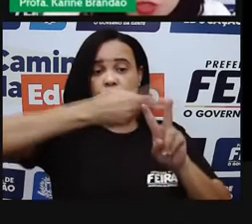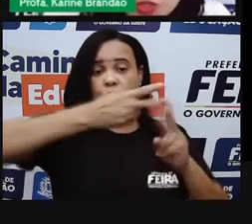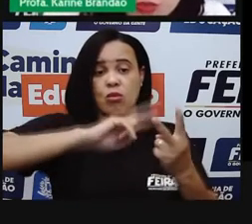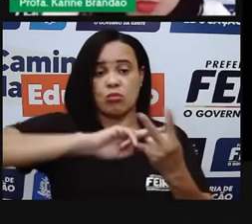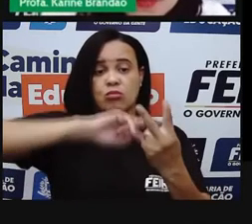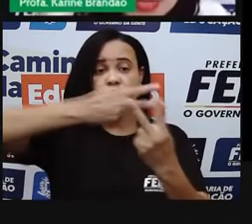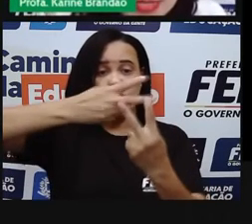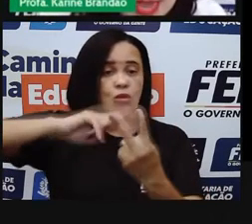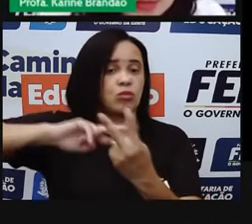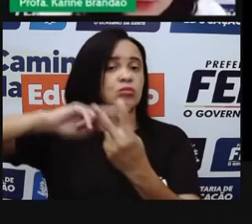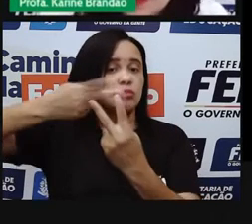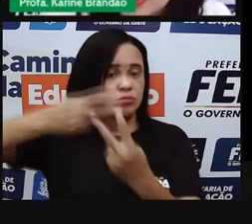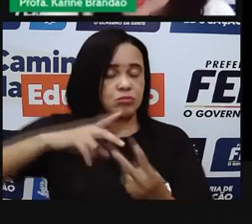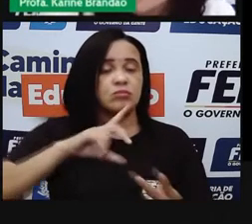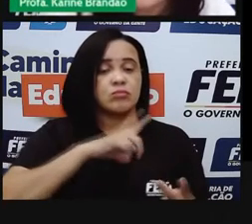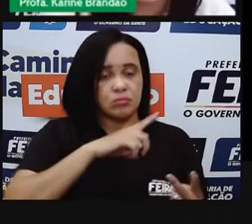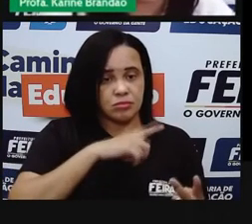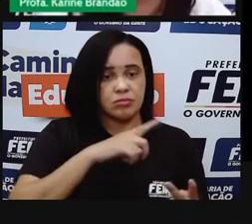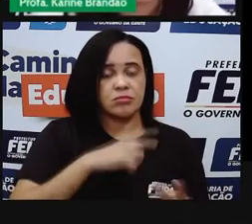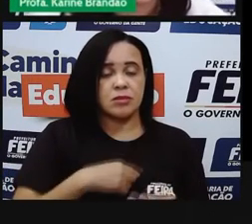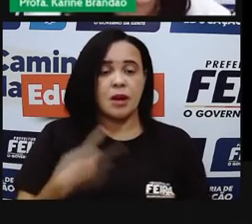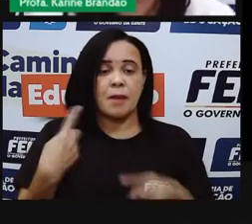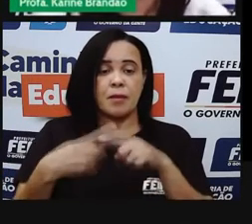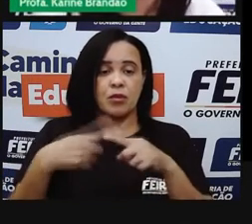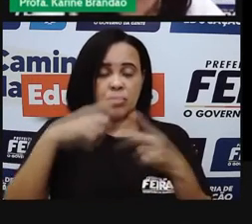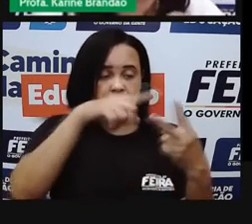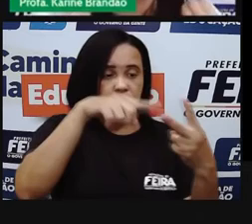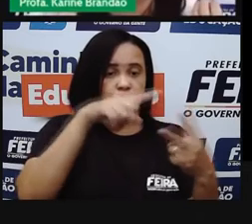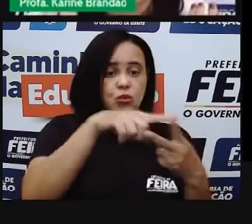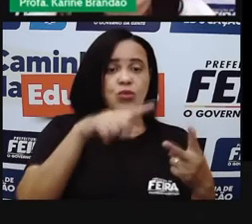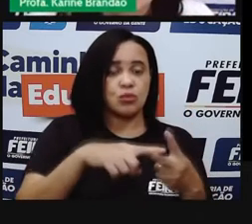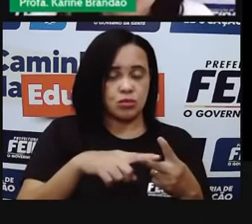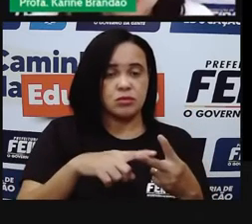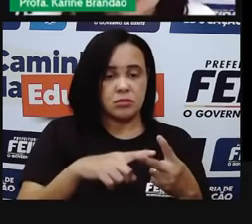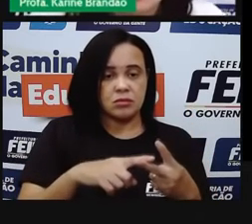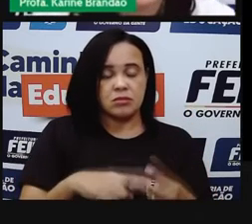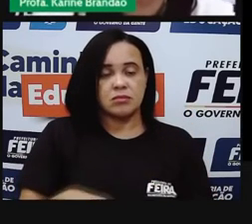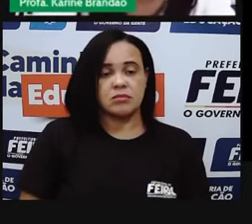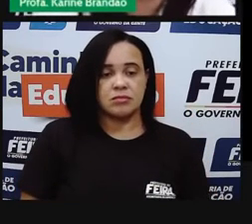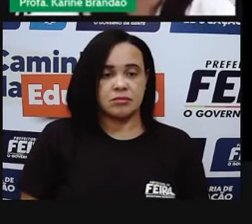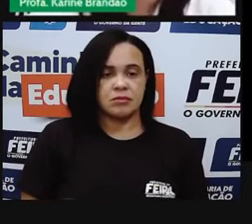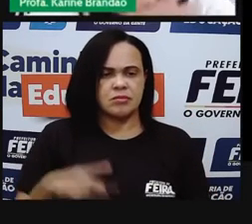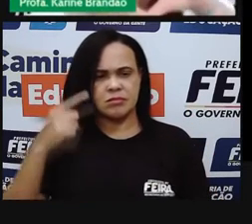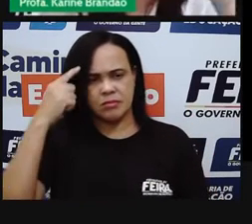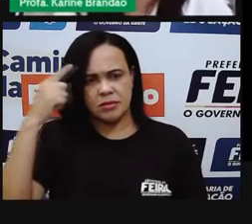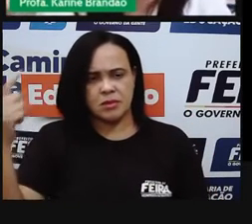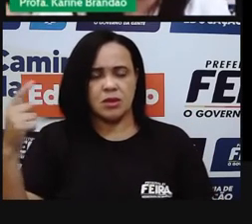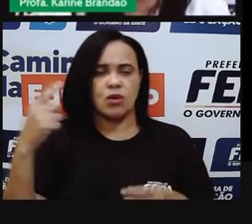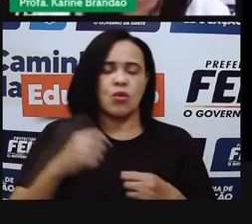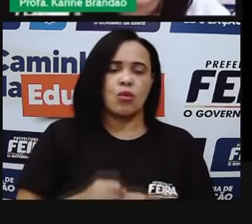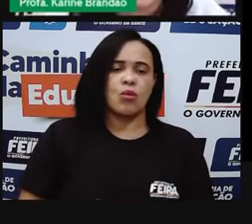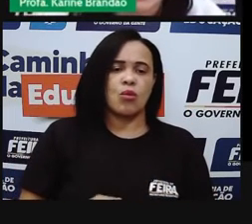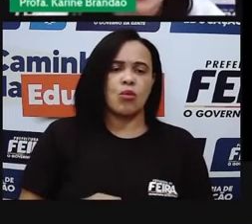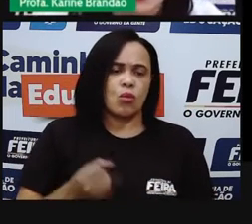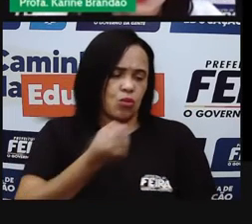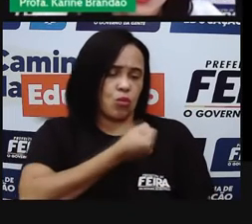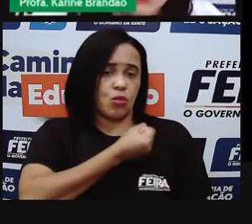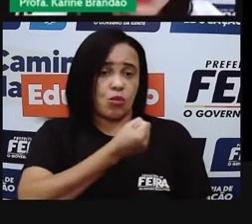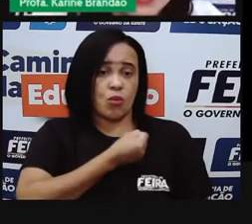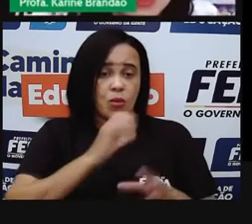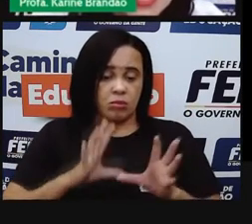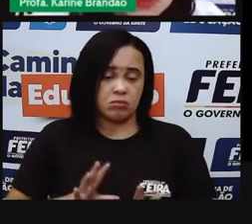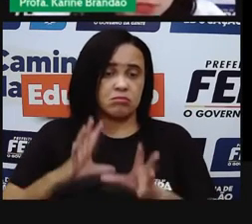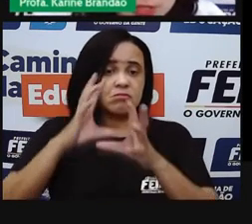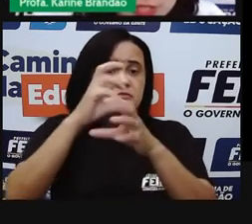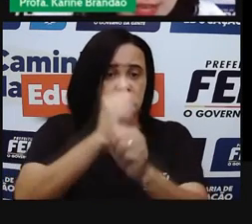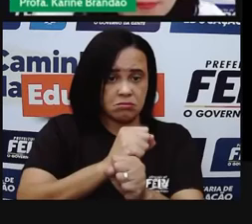desses cromossomos, certo? Pensando aqui nesses pares de cromossomos e num número total de cromossomos que